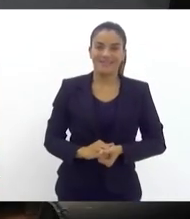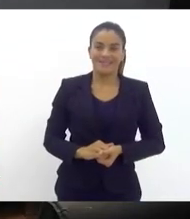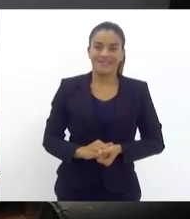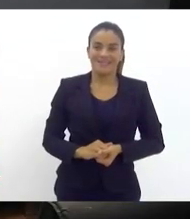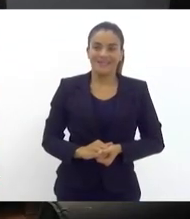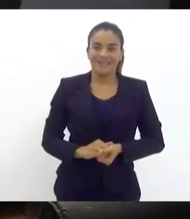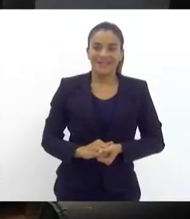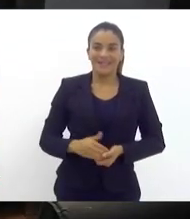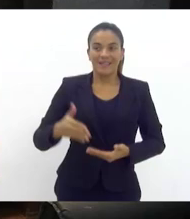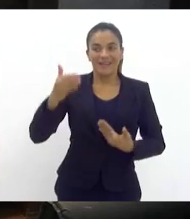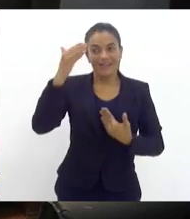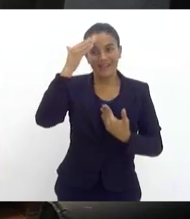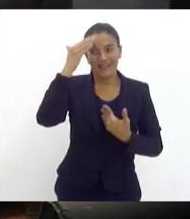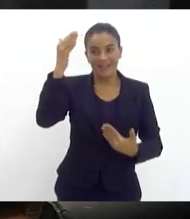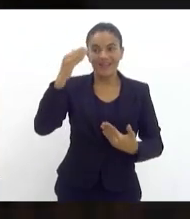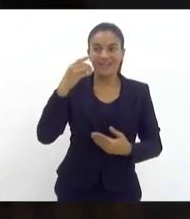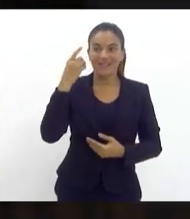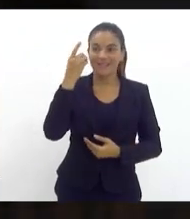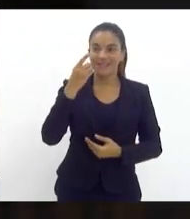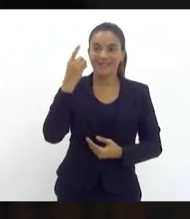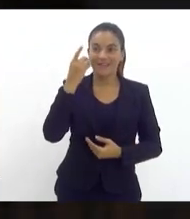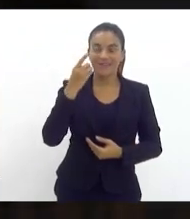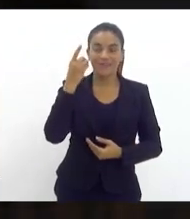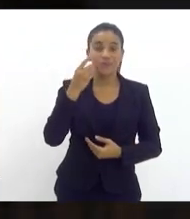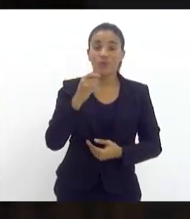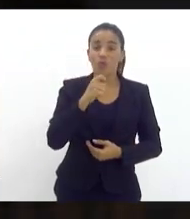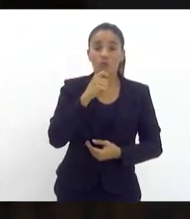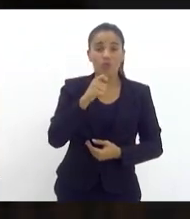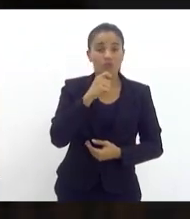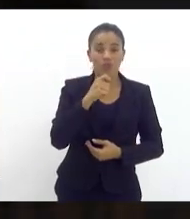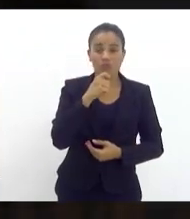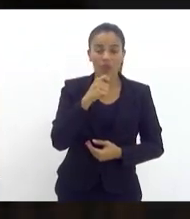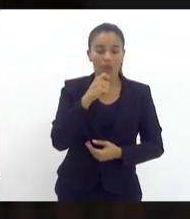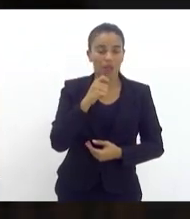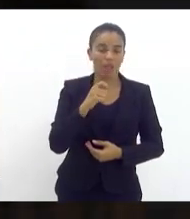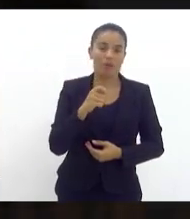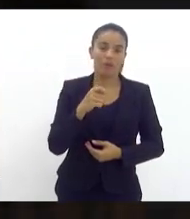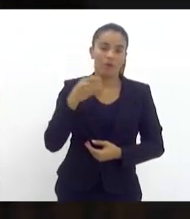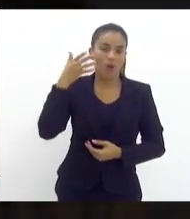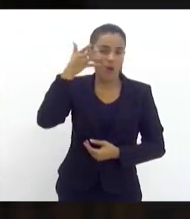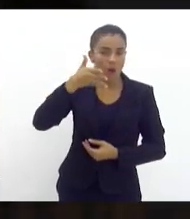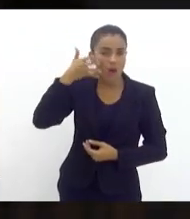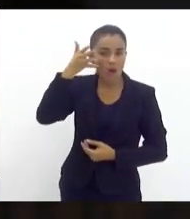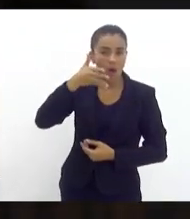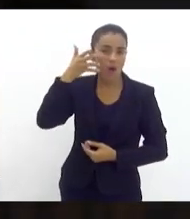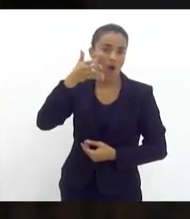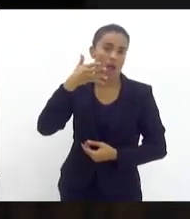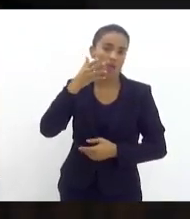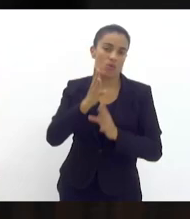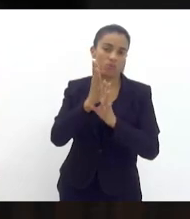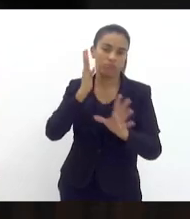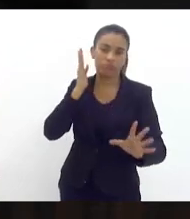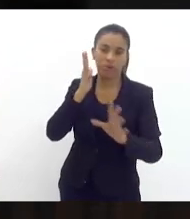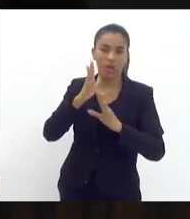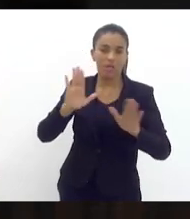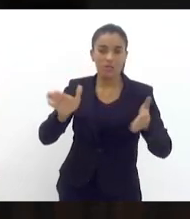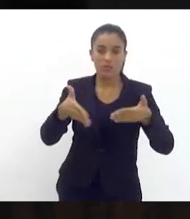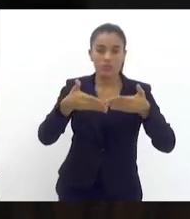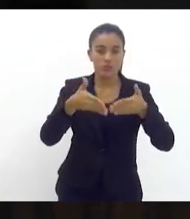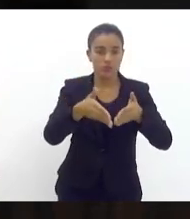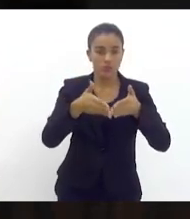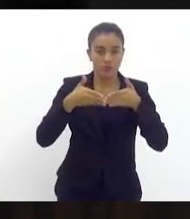Obrigado Deputado Ratinho em não havendo mais oradores inscritos está